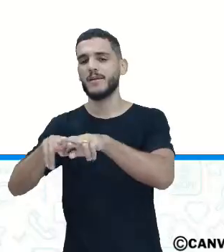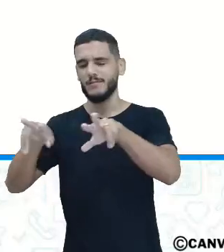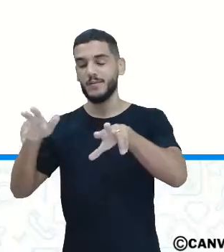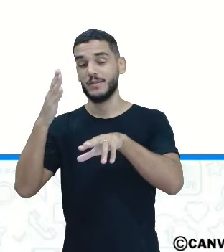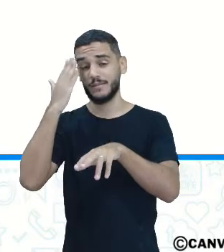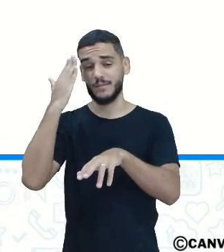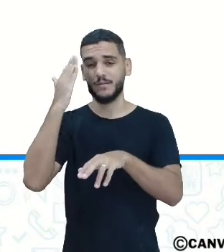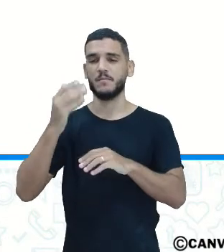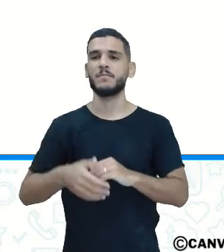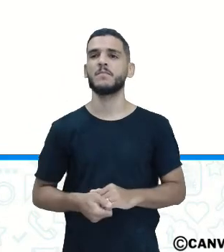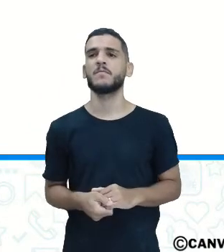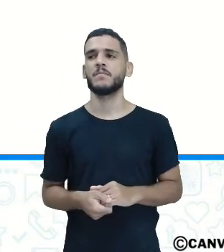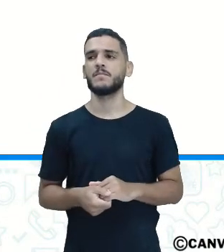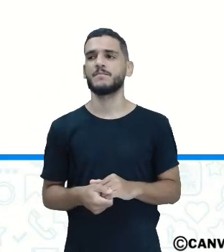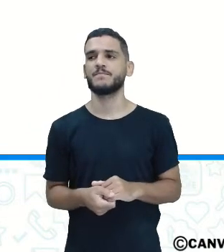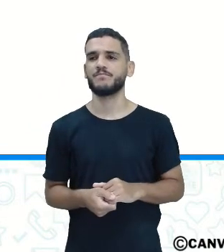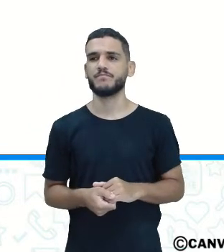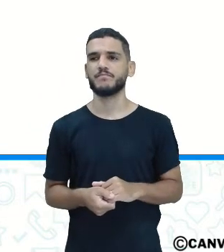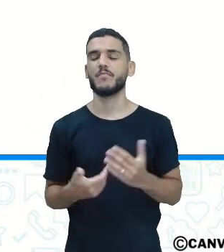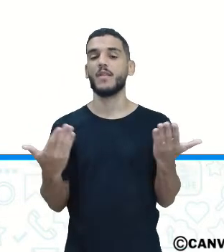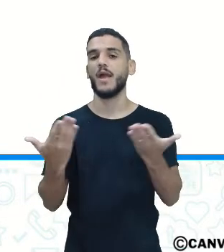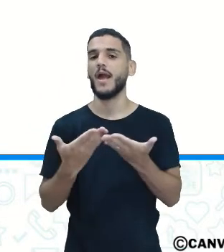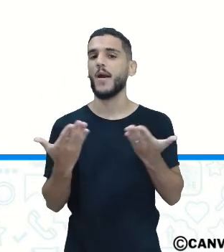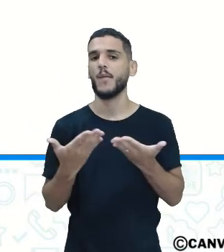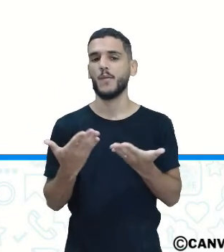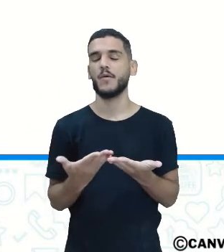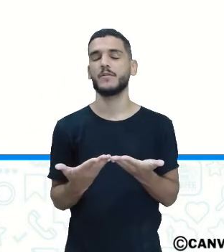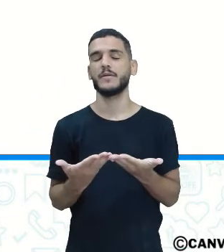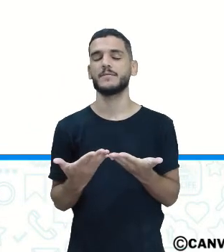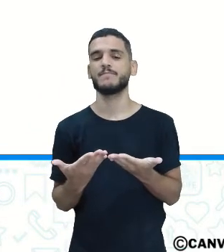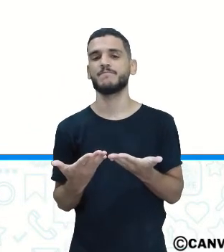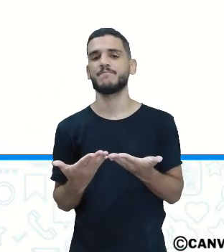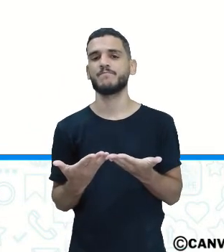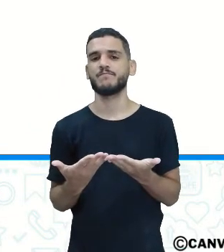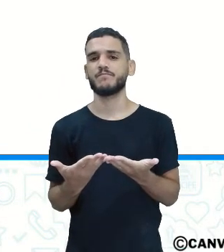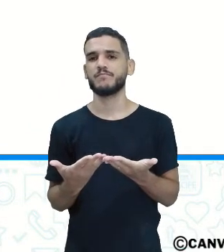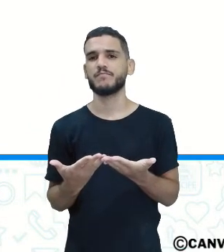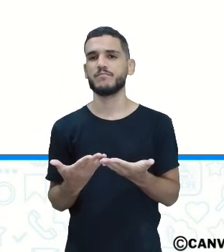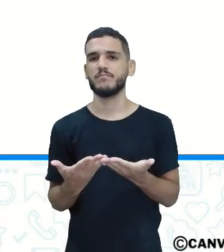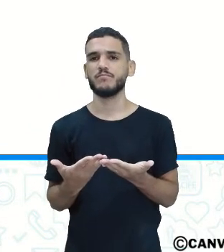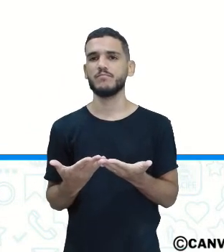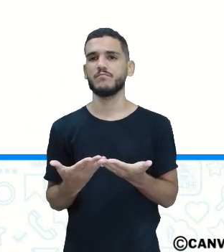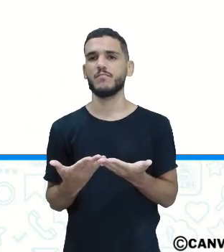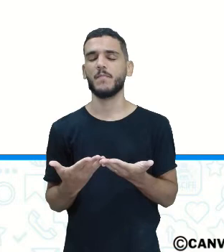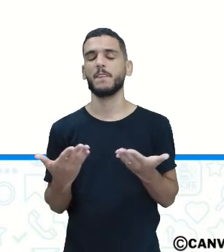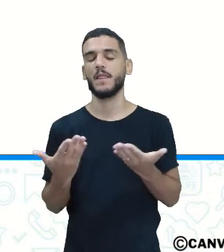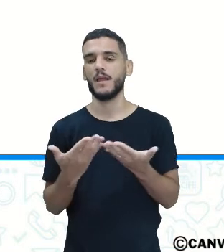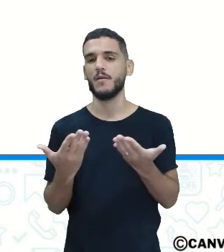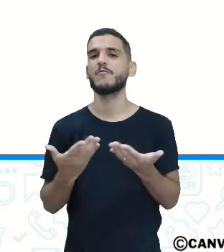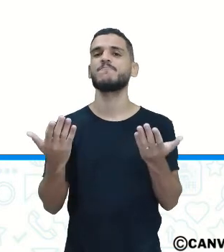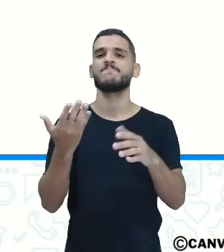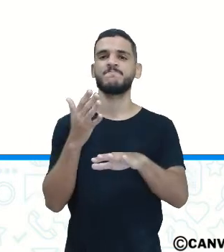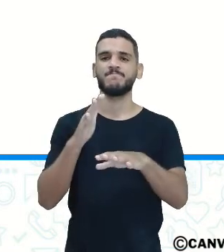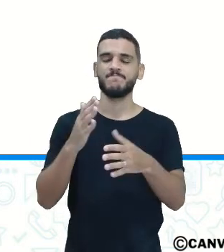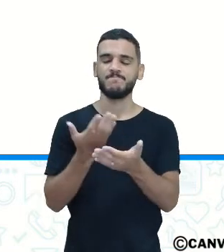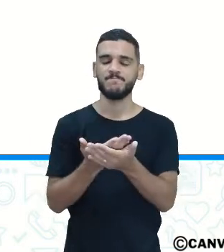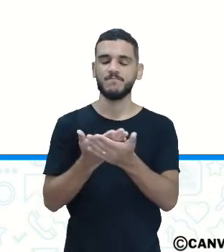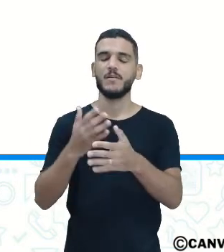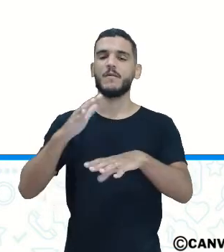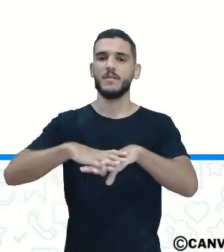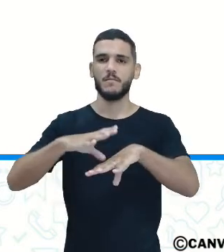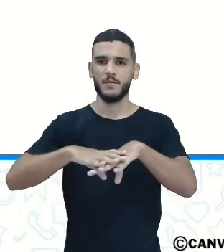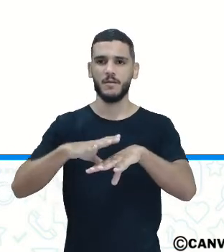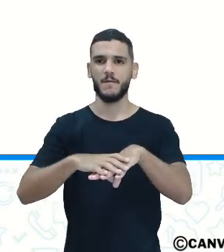gente vai nessa perspectiva aí na aula de matemática. Para fazer isso,